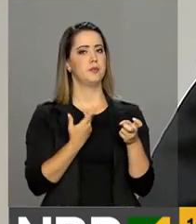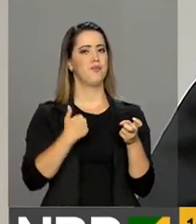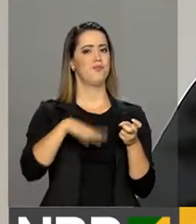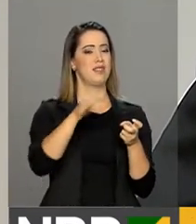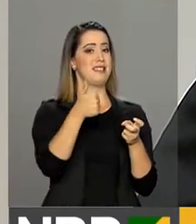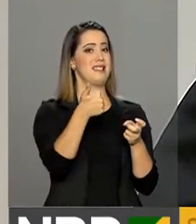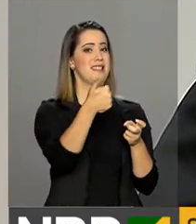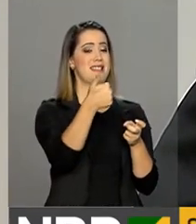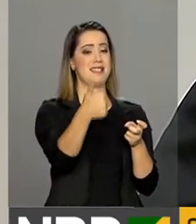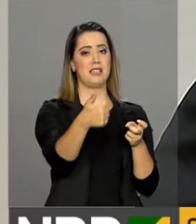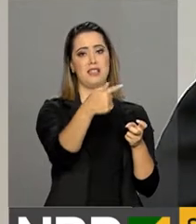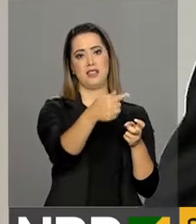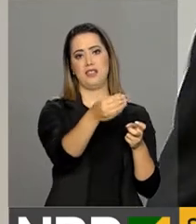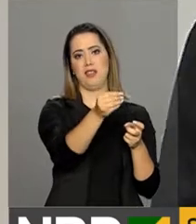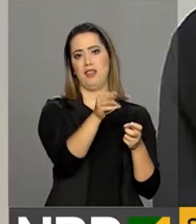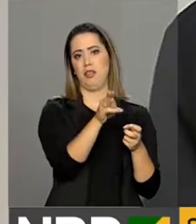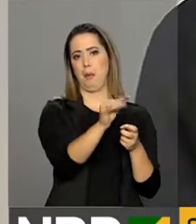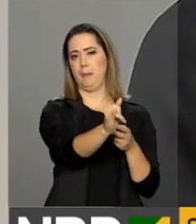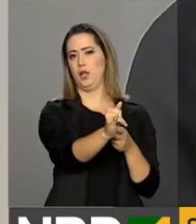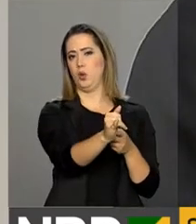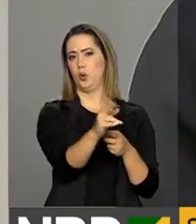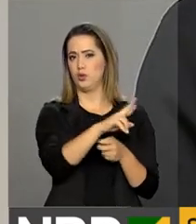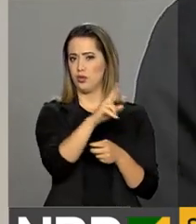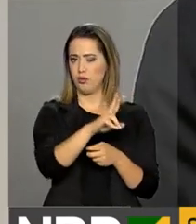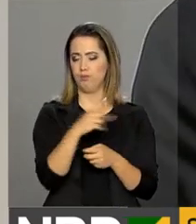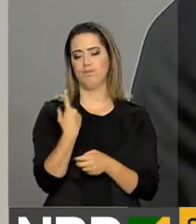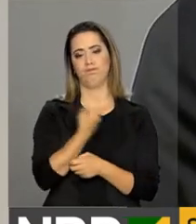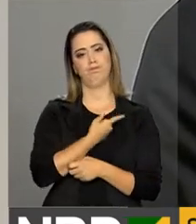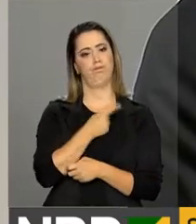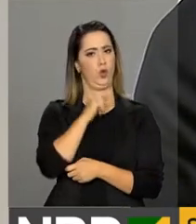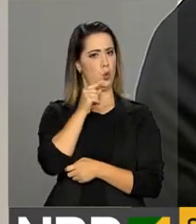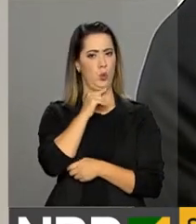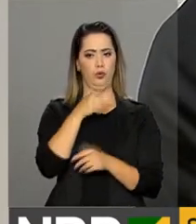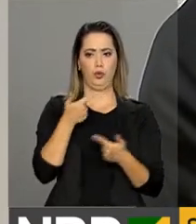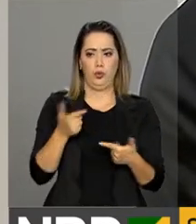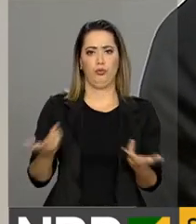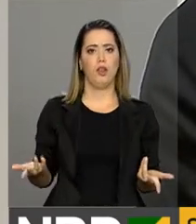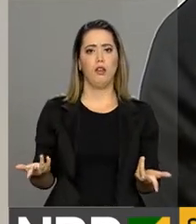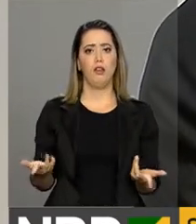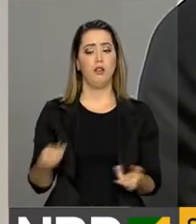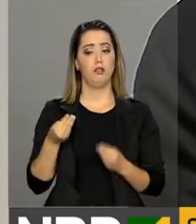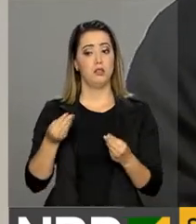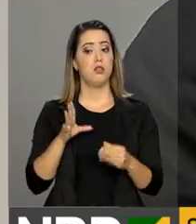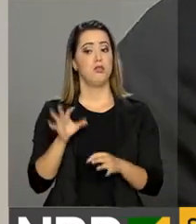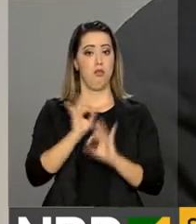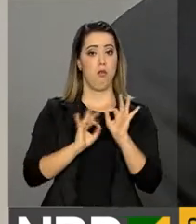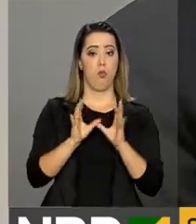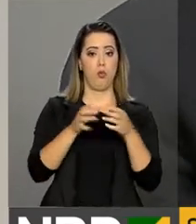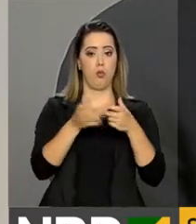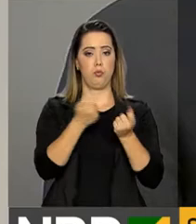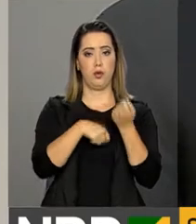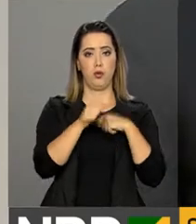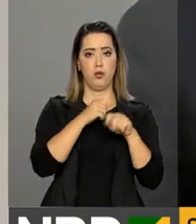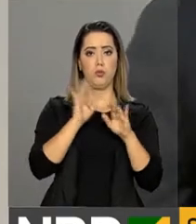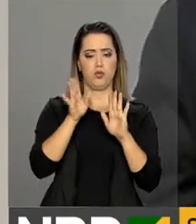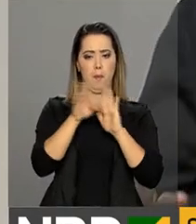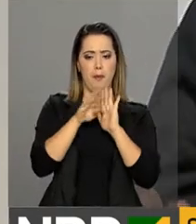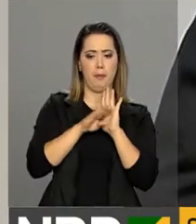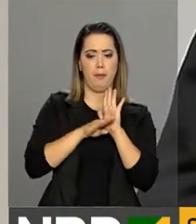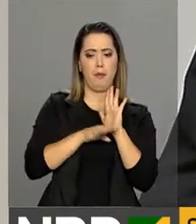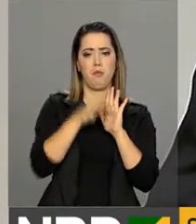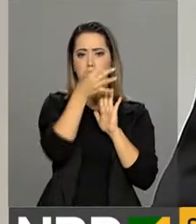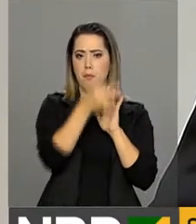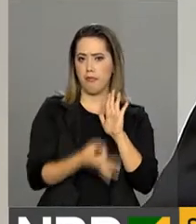170 milhões não tivemos dúvida a nossa equipe econômica logo formatou um projeto com